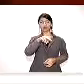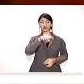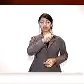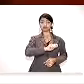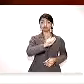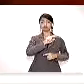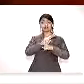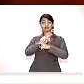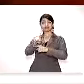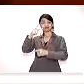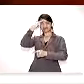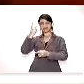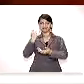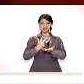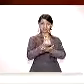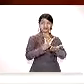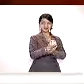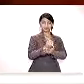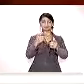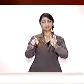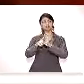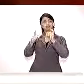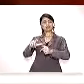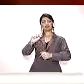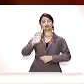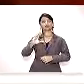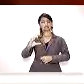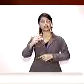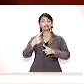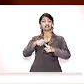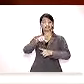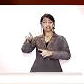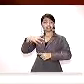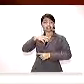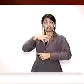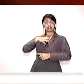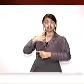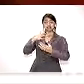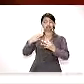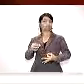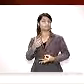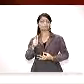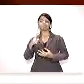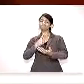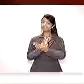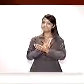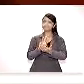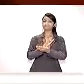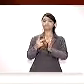Consumidor do Grande ABC alegando a descaracterização do caráter emergencial atribuído pela